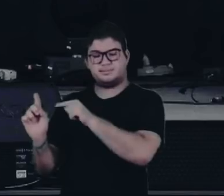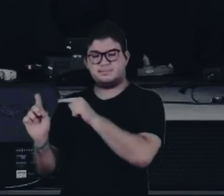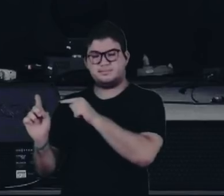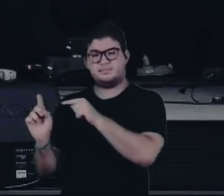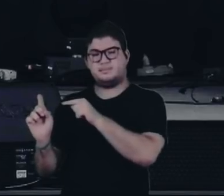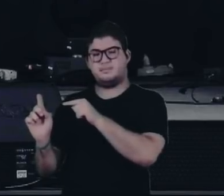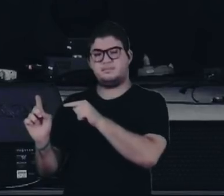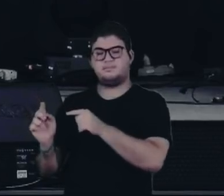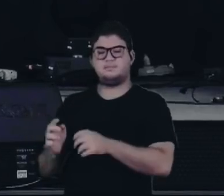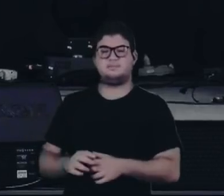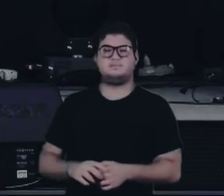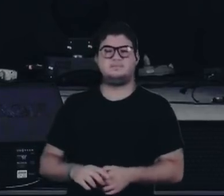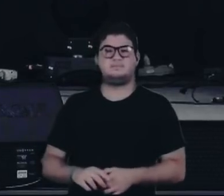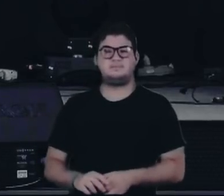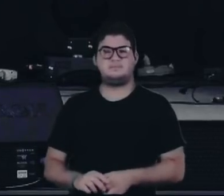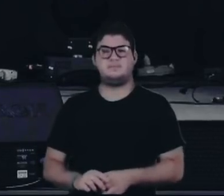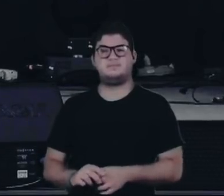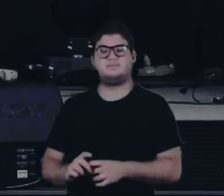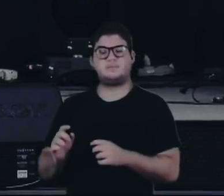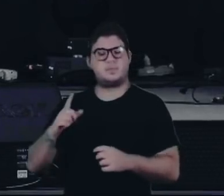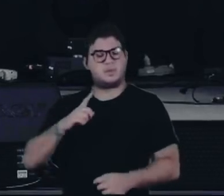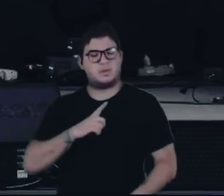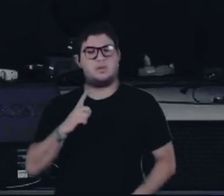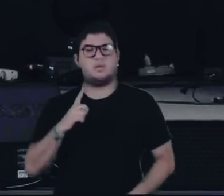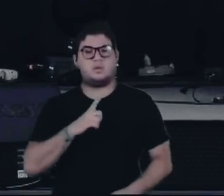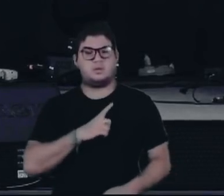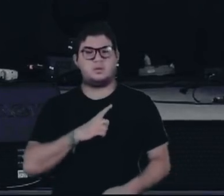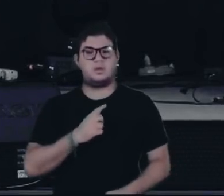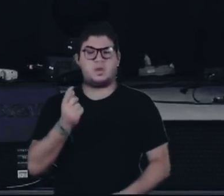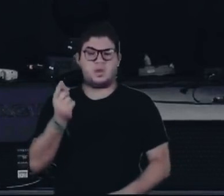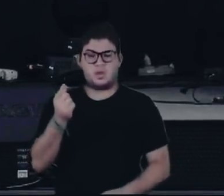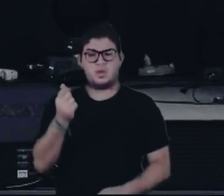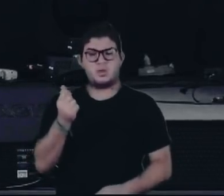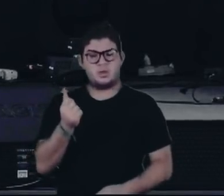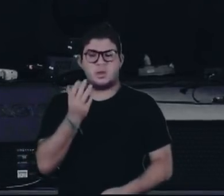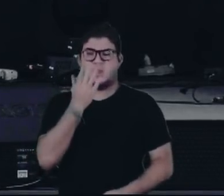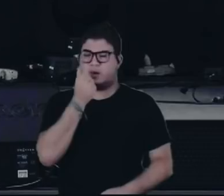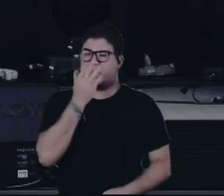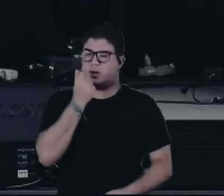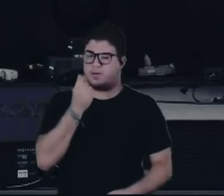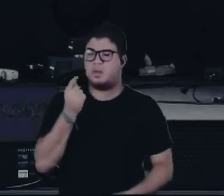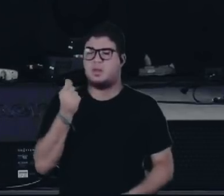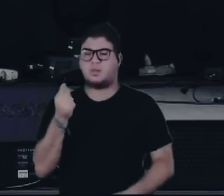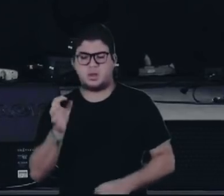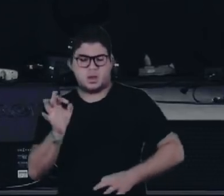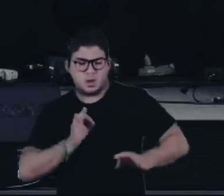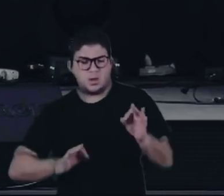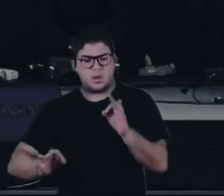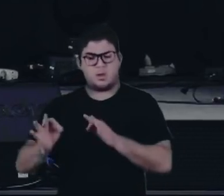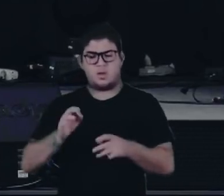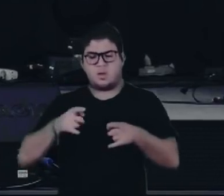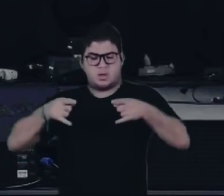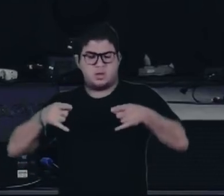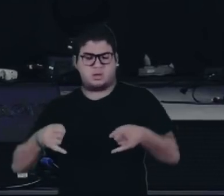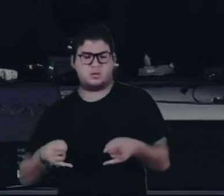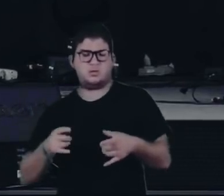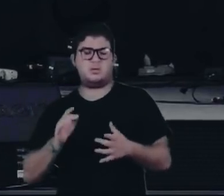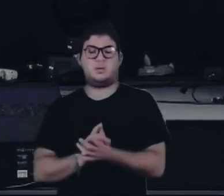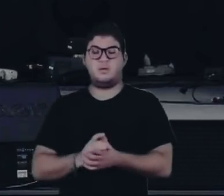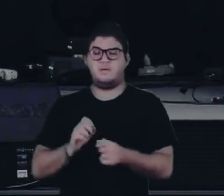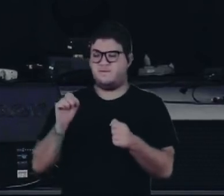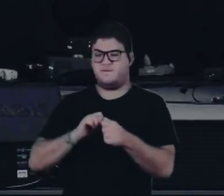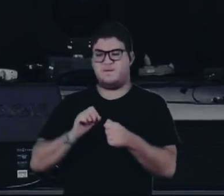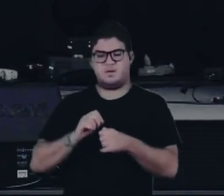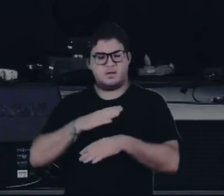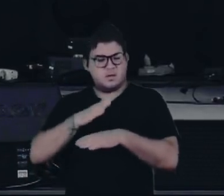gente, ela tinha que ter dinheiro para botar comida, para arrumar o quarto, fazer